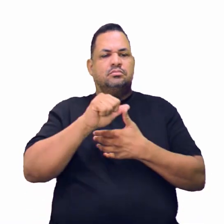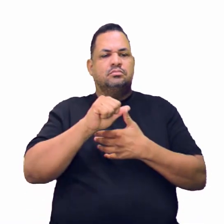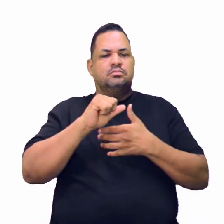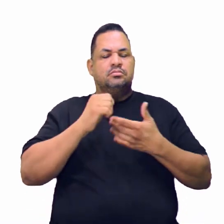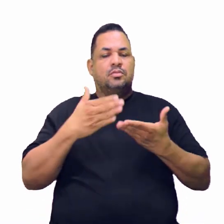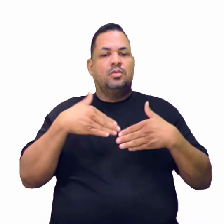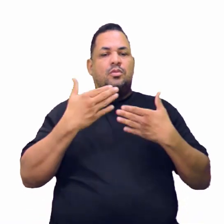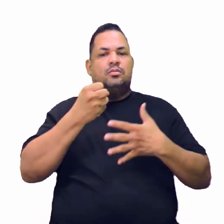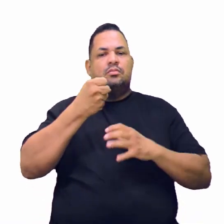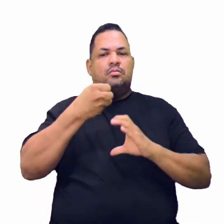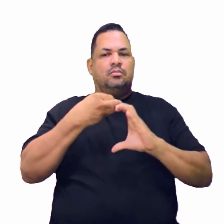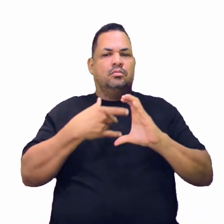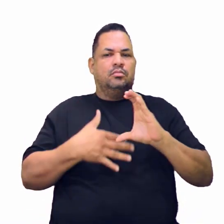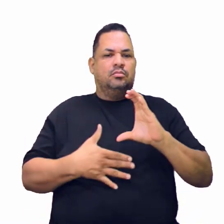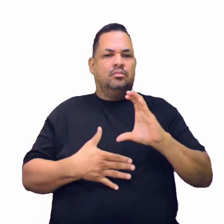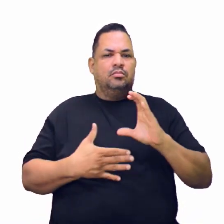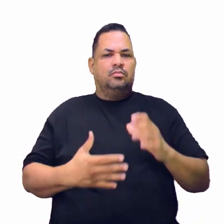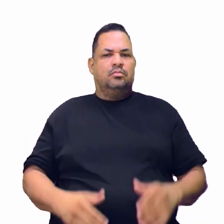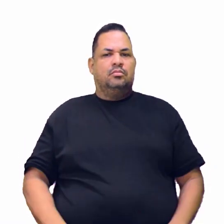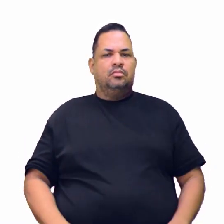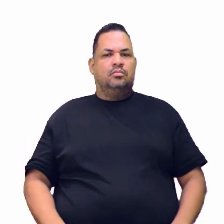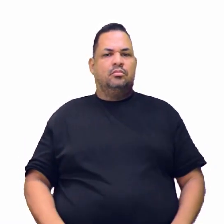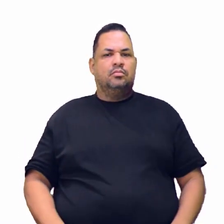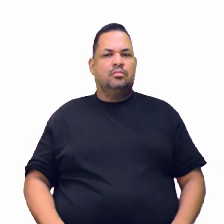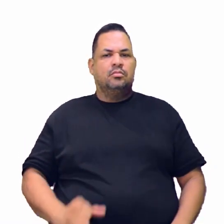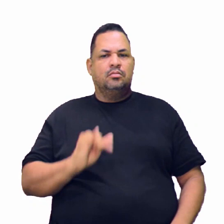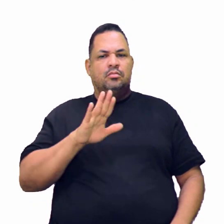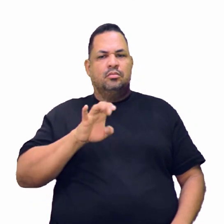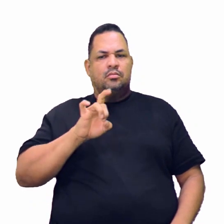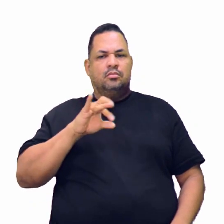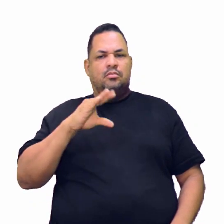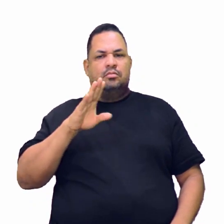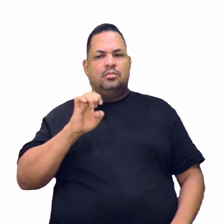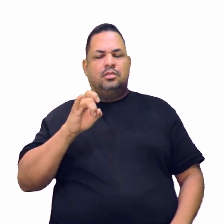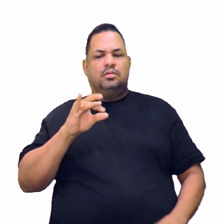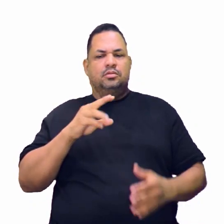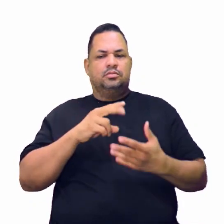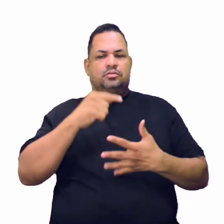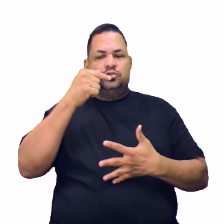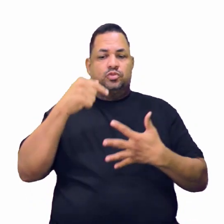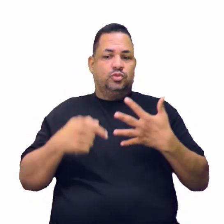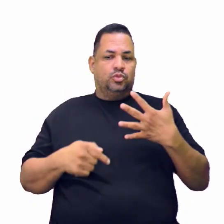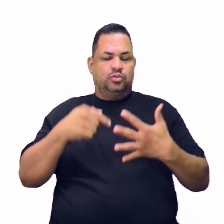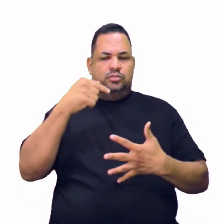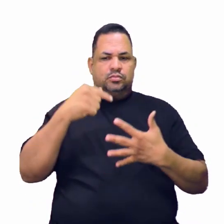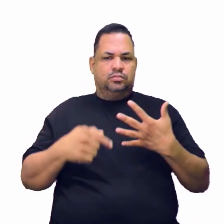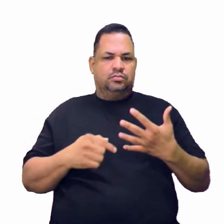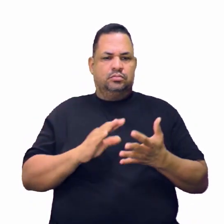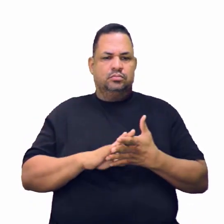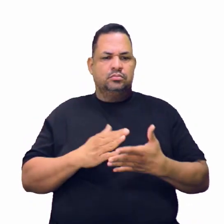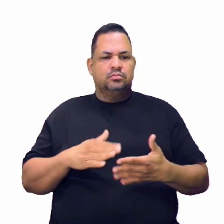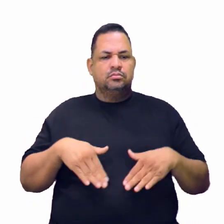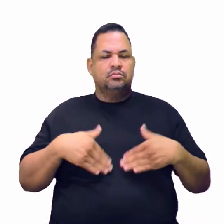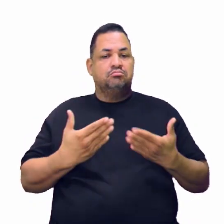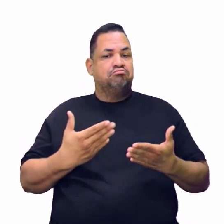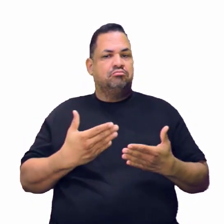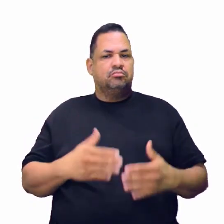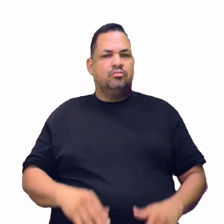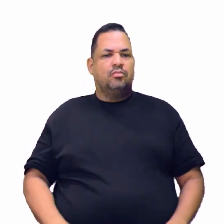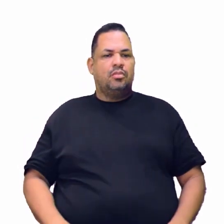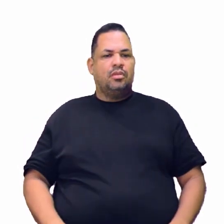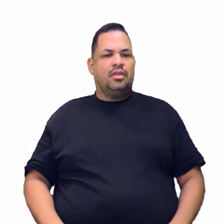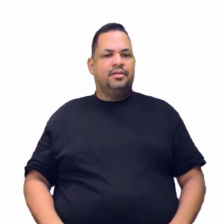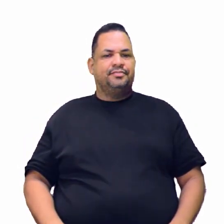Quais são as características dos textos injuntivo e prescritivo? Então, são dos dois. Não está perguntando só do